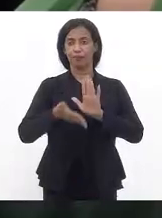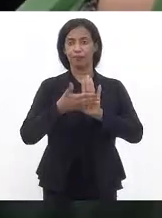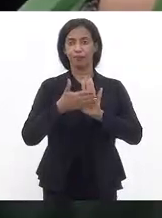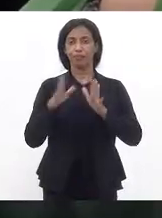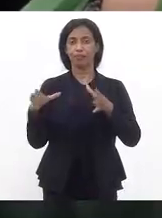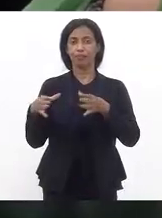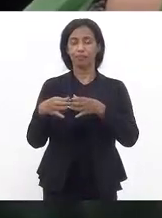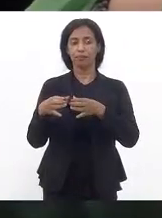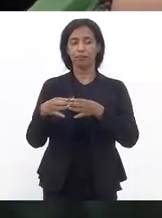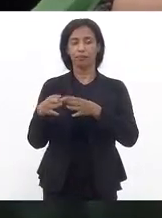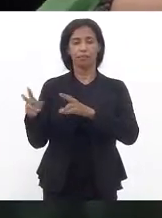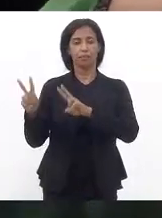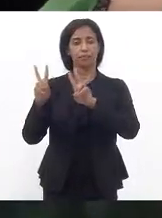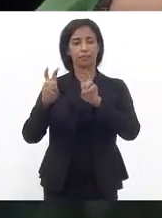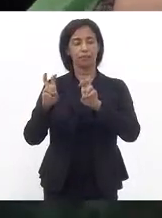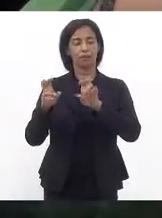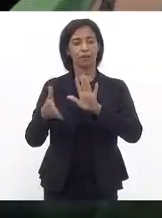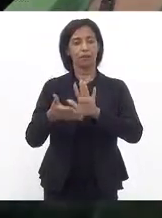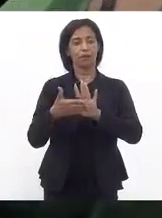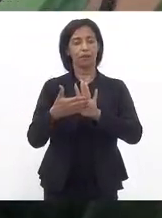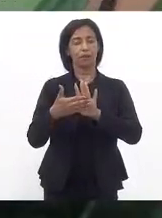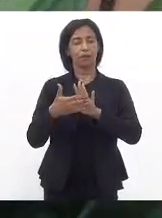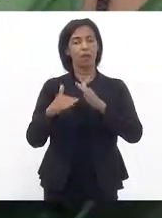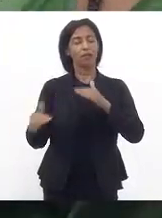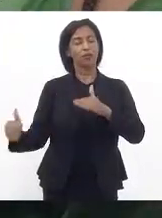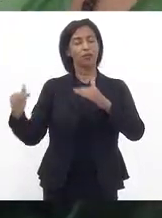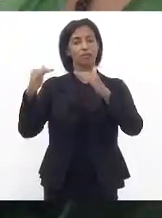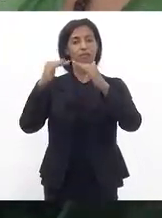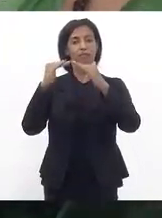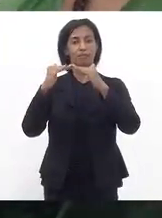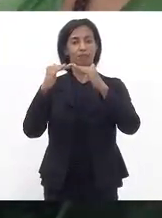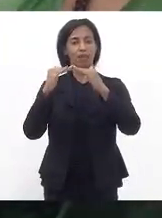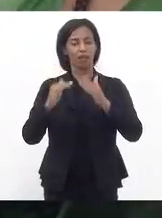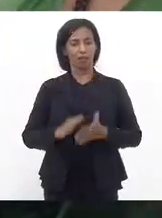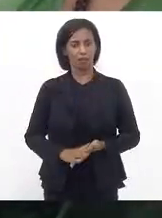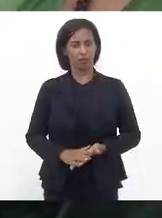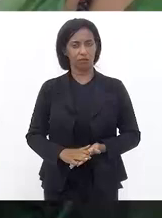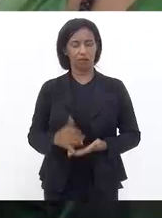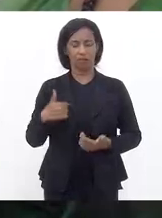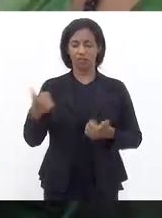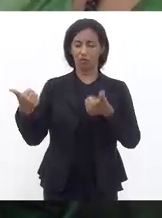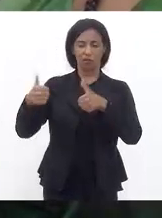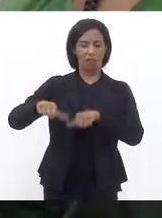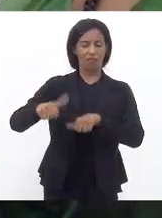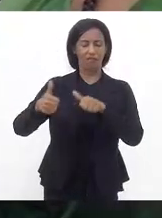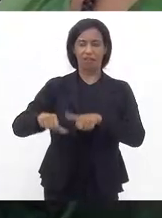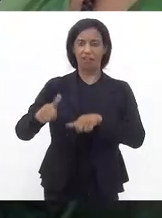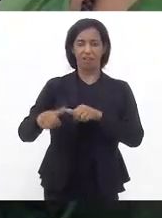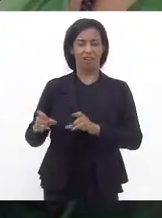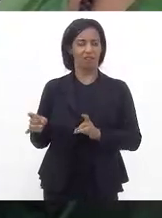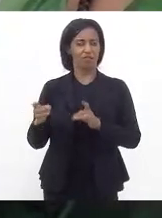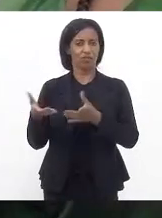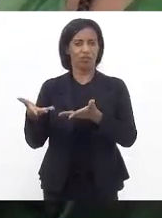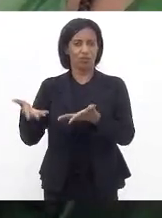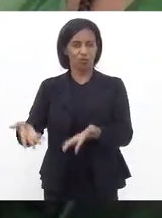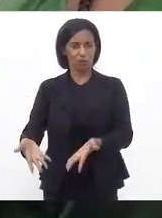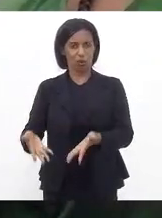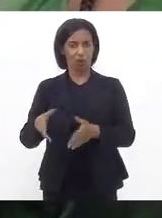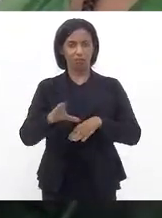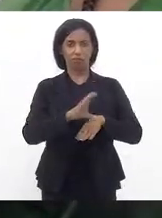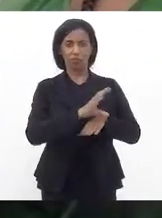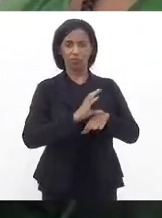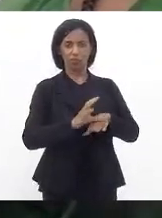parecer das comissões temáticas ele é um parecer de mérito então a gente não vai avaliar aqui tão-somente a